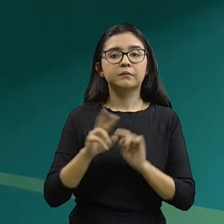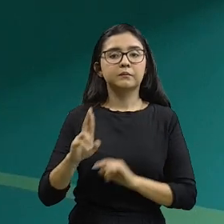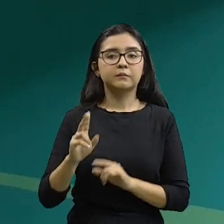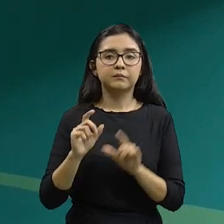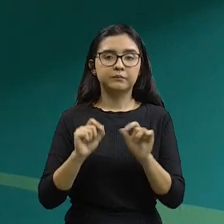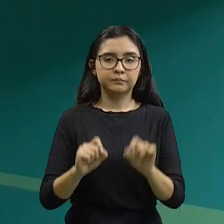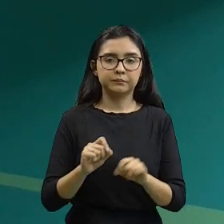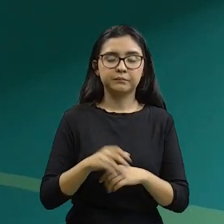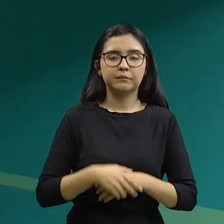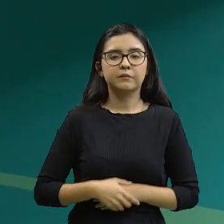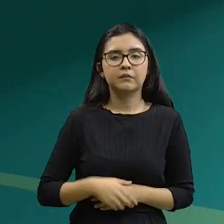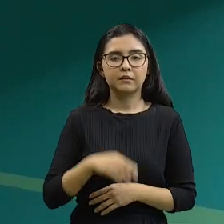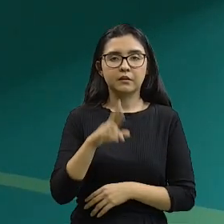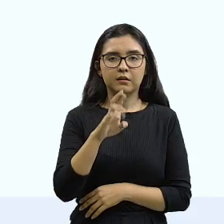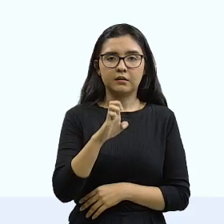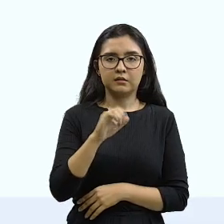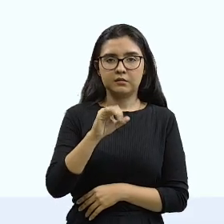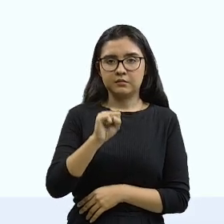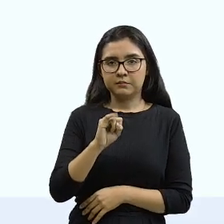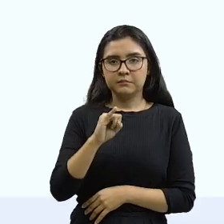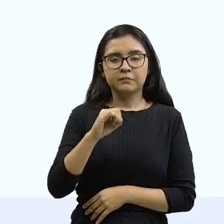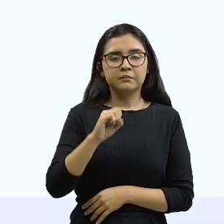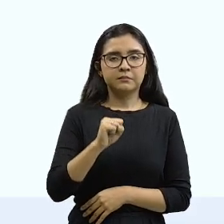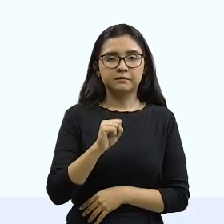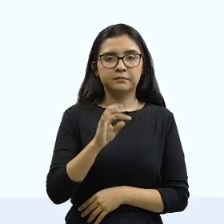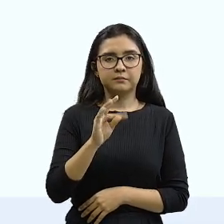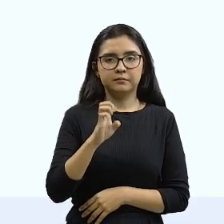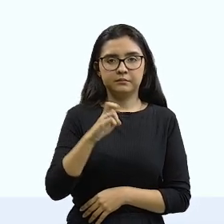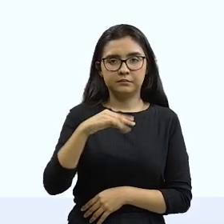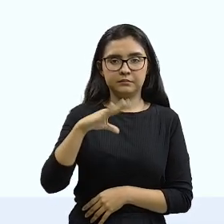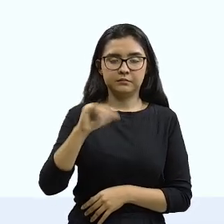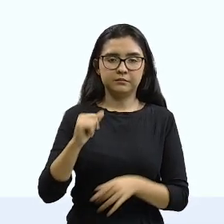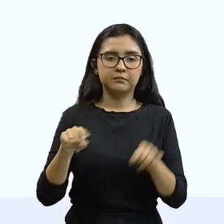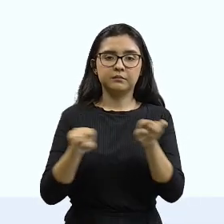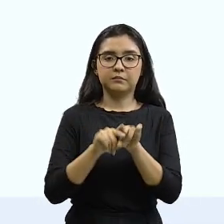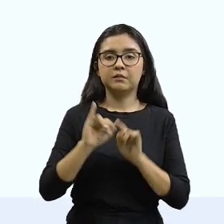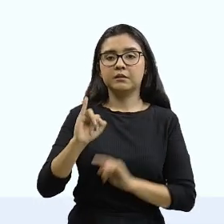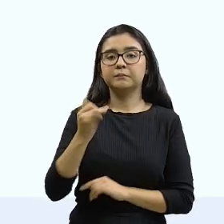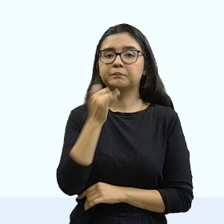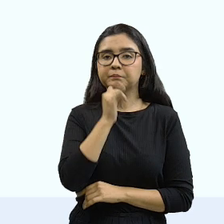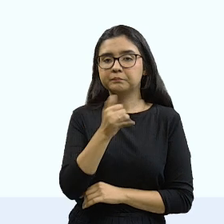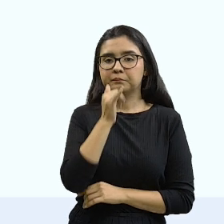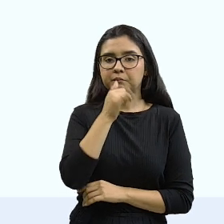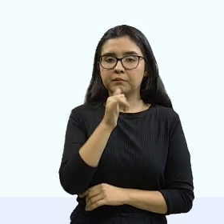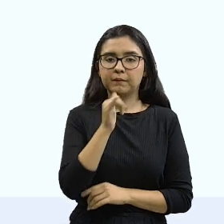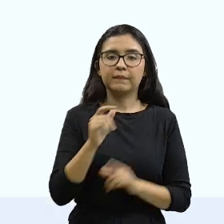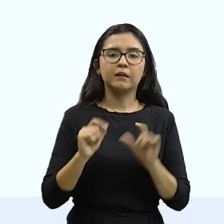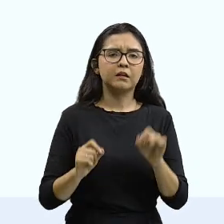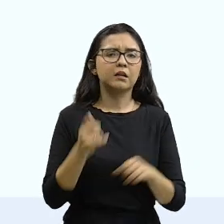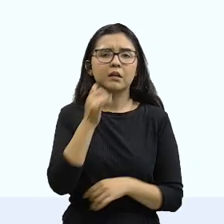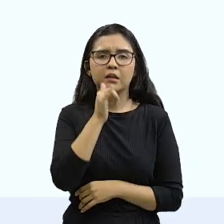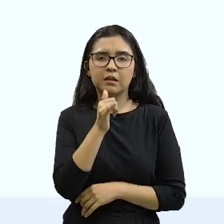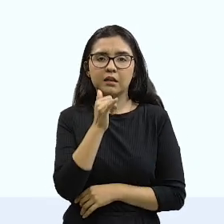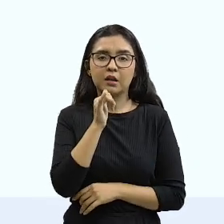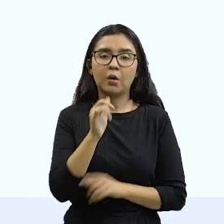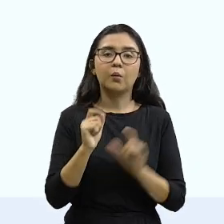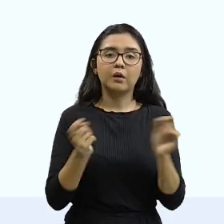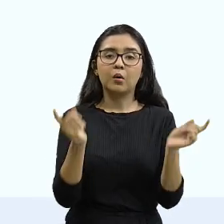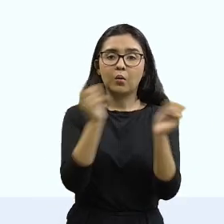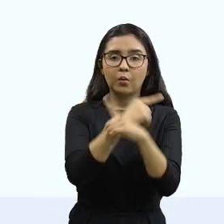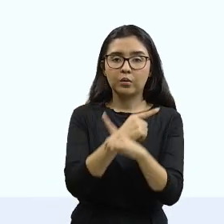I é a corrente elétrica. Um detalhe importante, a corrente elétrica sempre é no sentido contrário